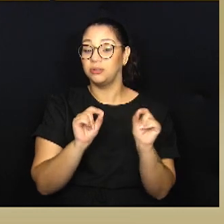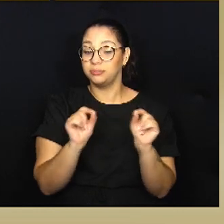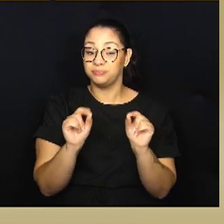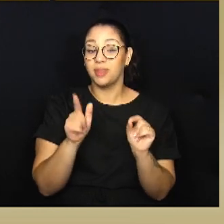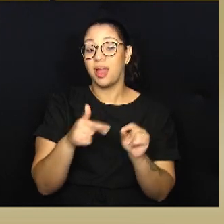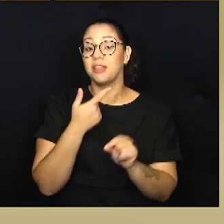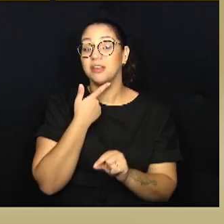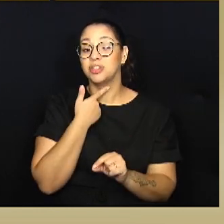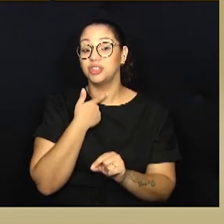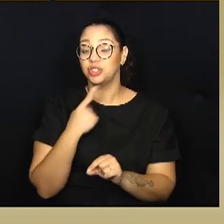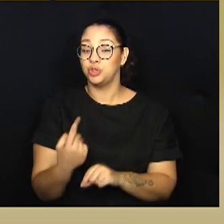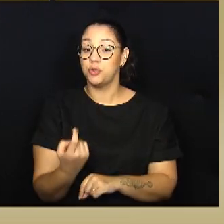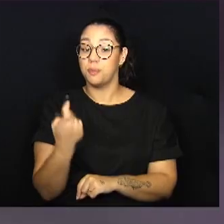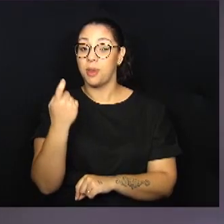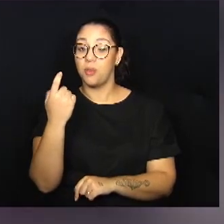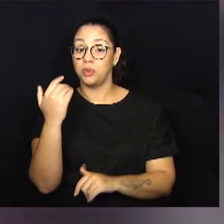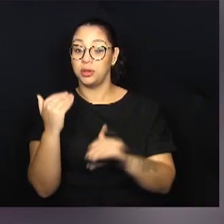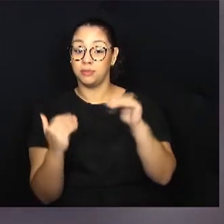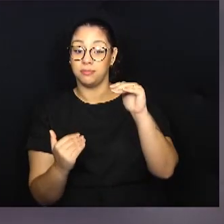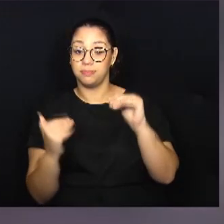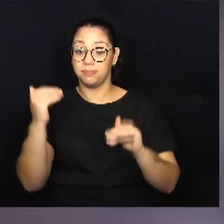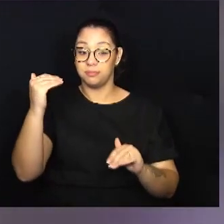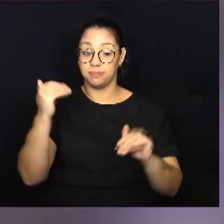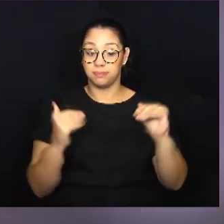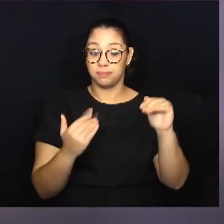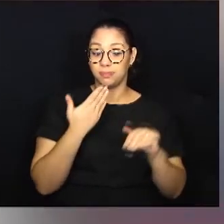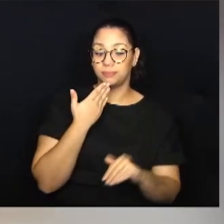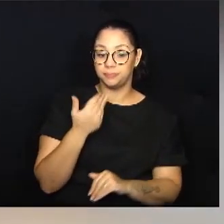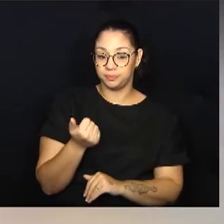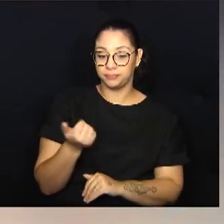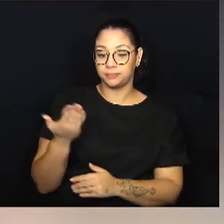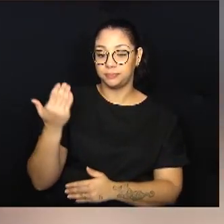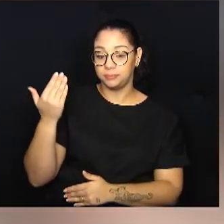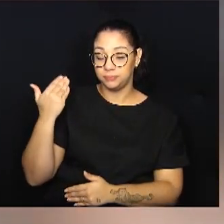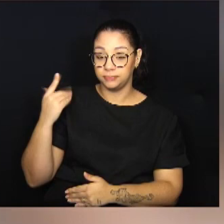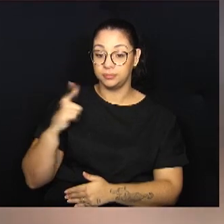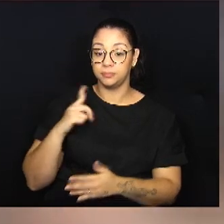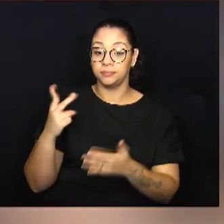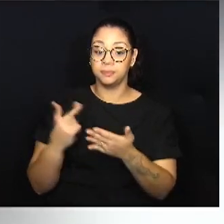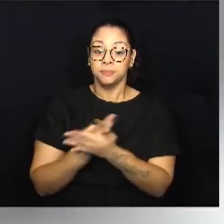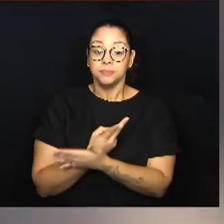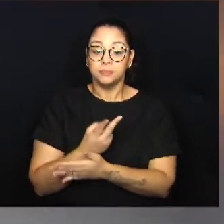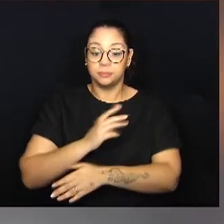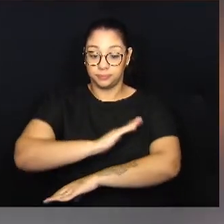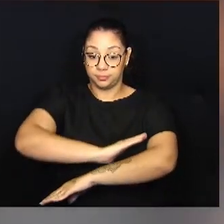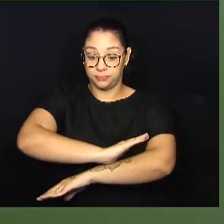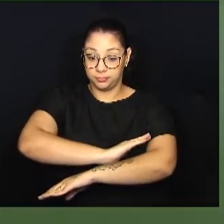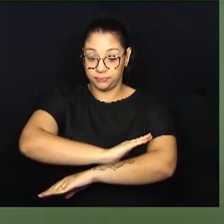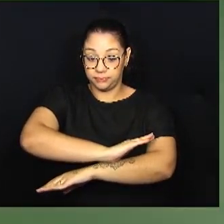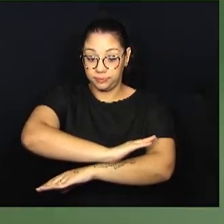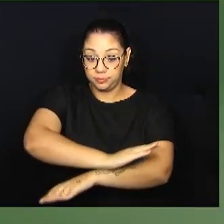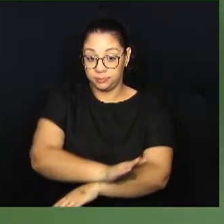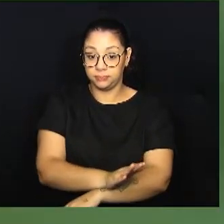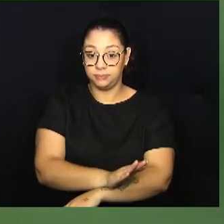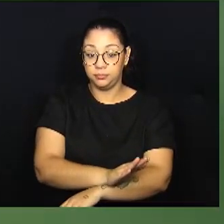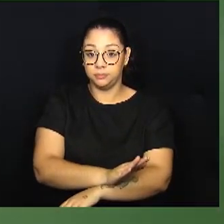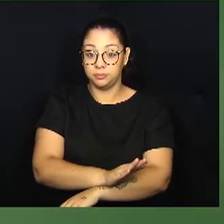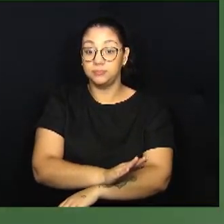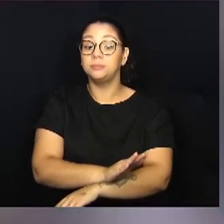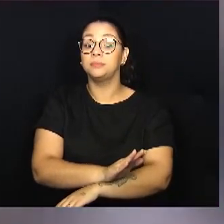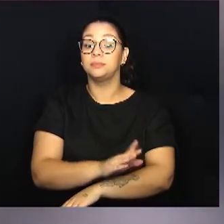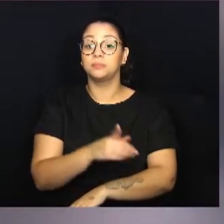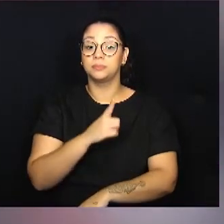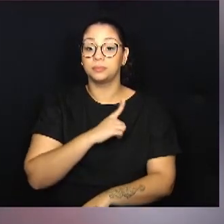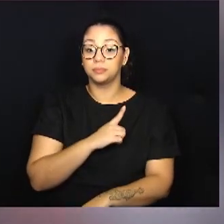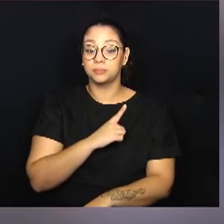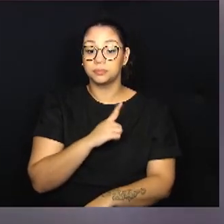uma raça melhor que outra. Recentemente, o caso de racismo contra o atacante brasileiro no jogo do Real Madrid